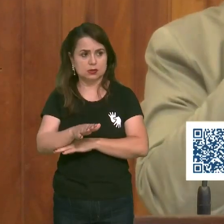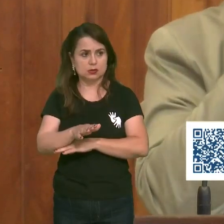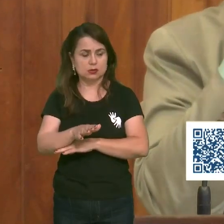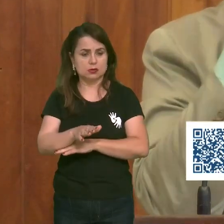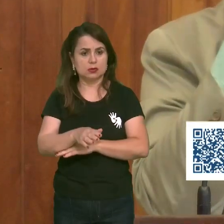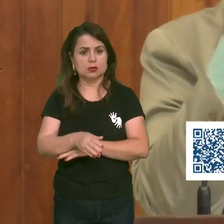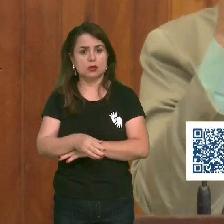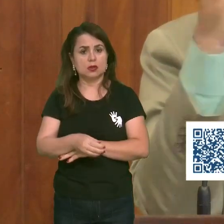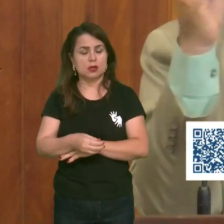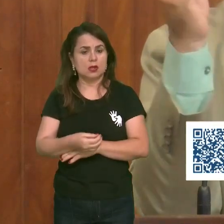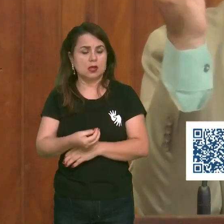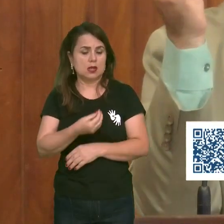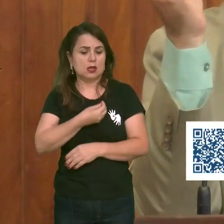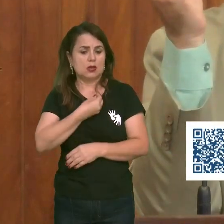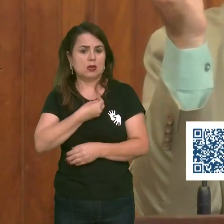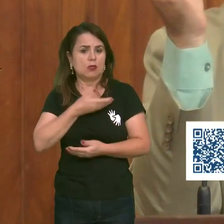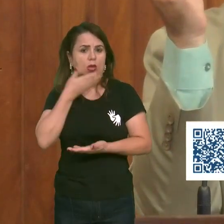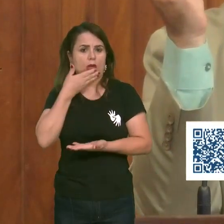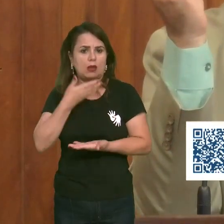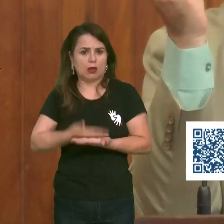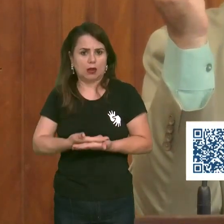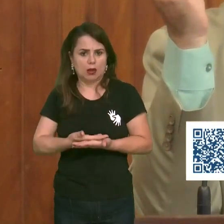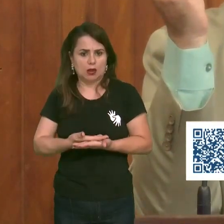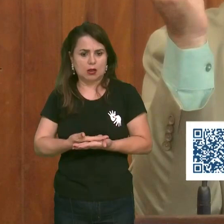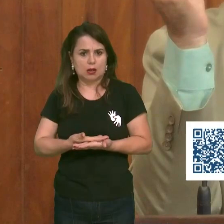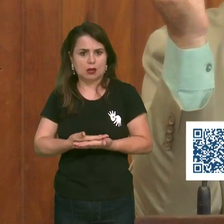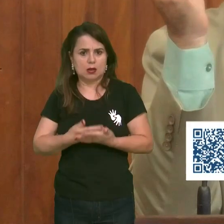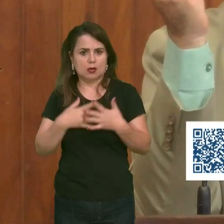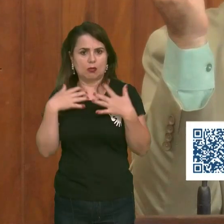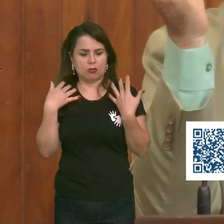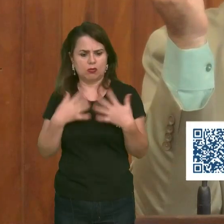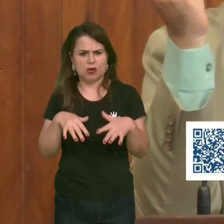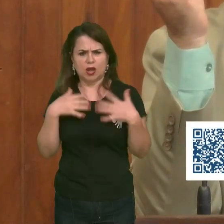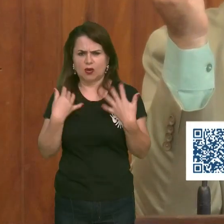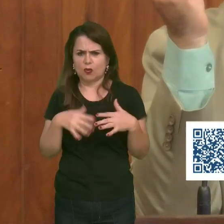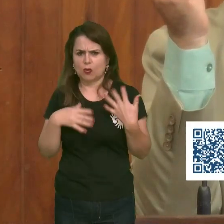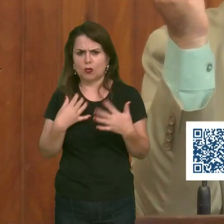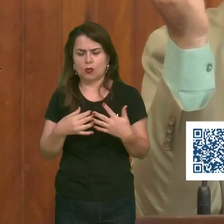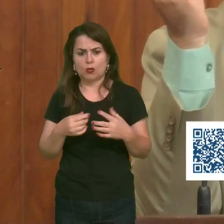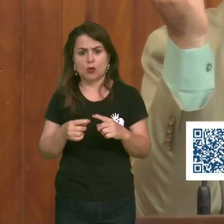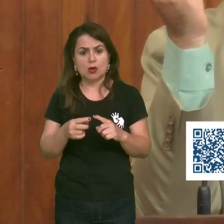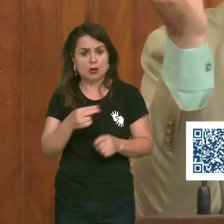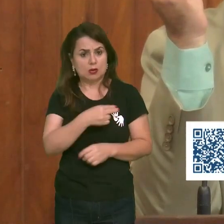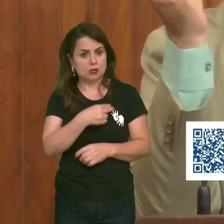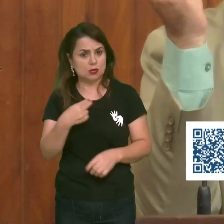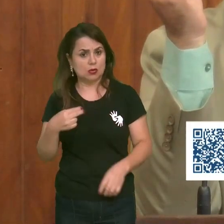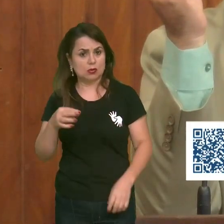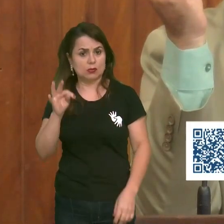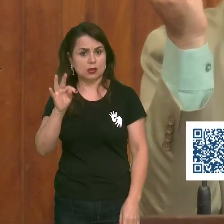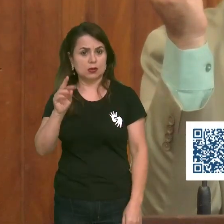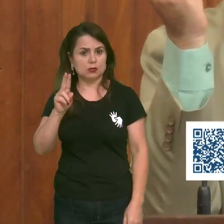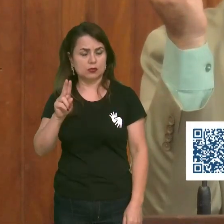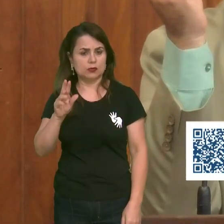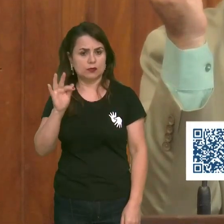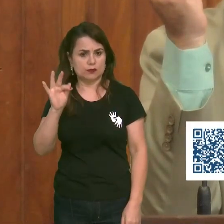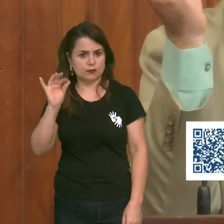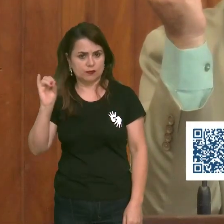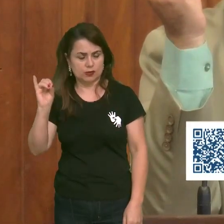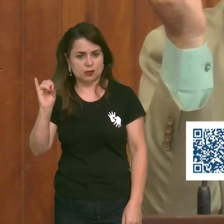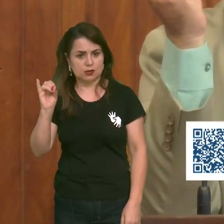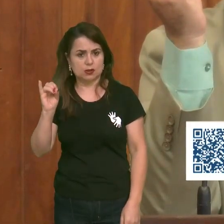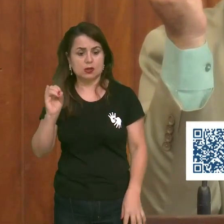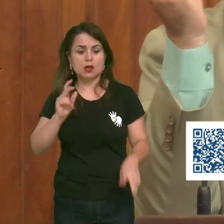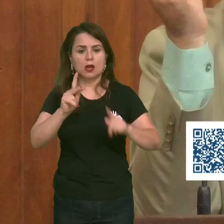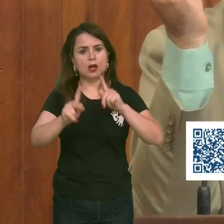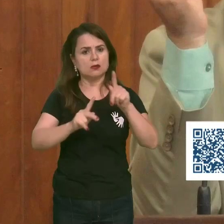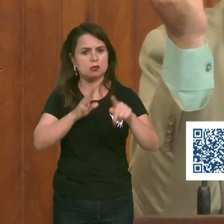estou indignado aqui Primeiramente vou me identificar né O meu nome é Tufi Sou bastante